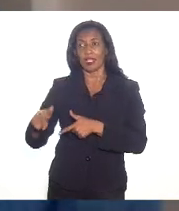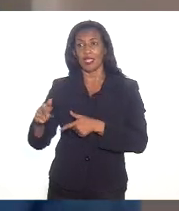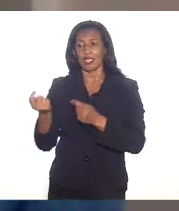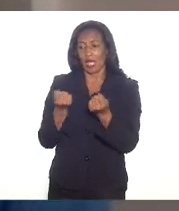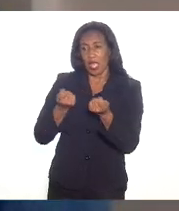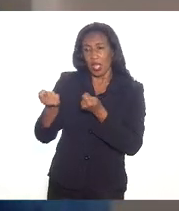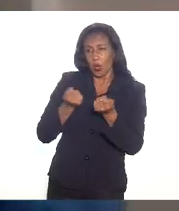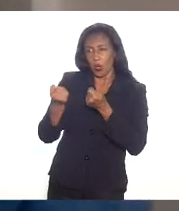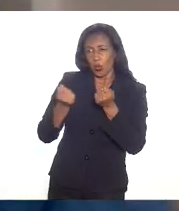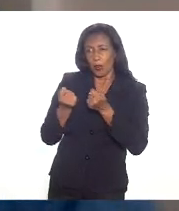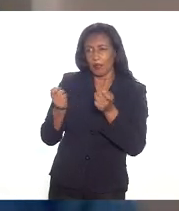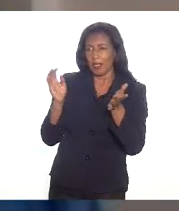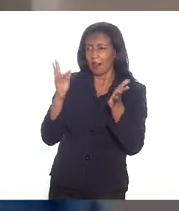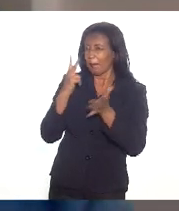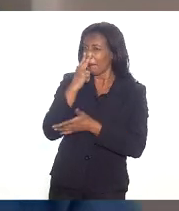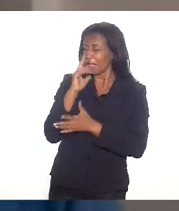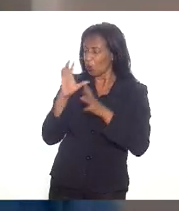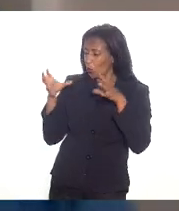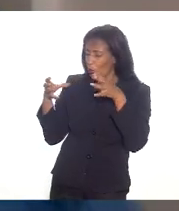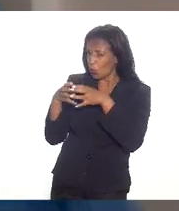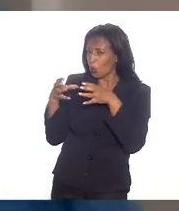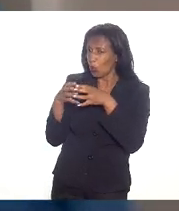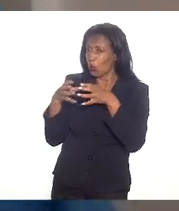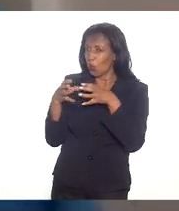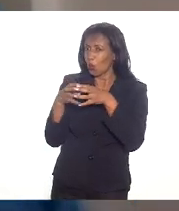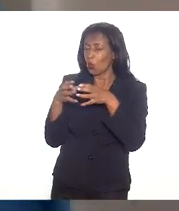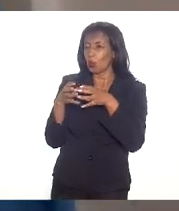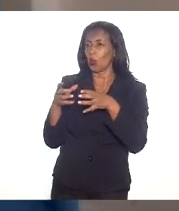Economia está desconhecendo isso tudo e está botando